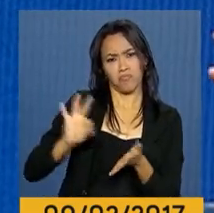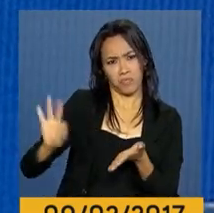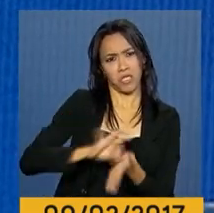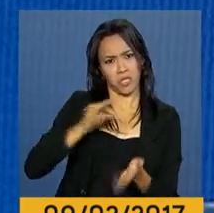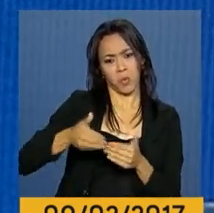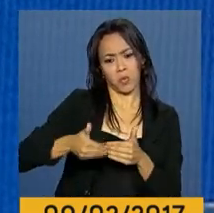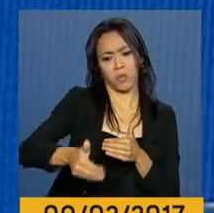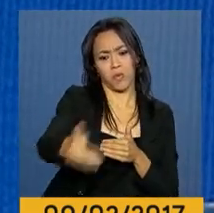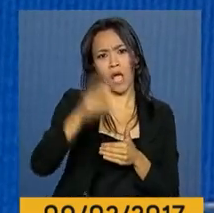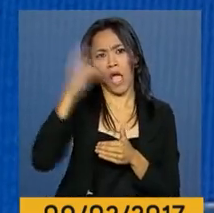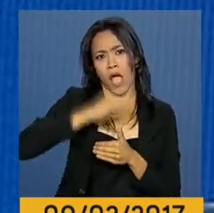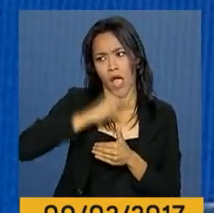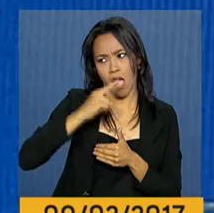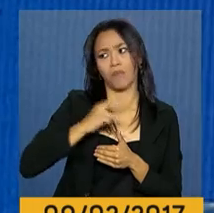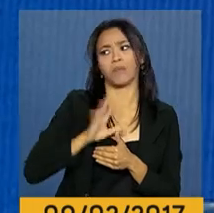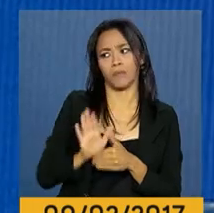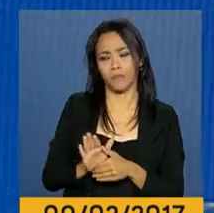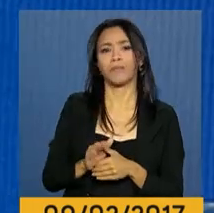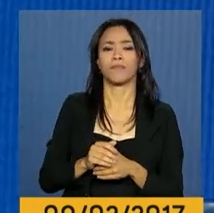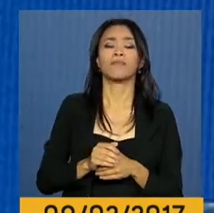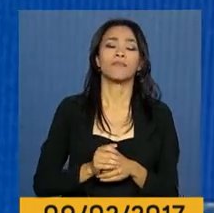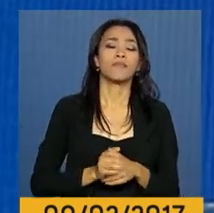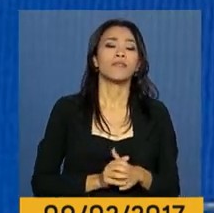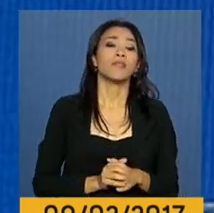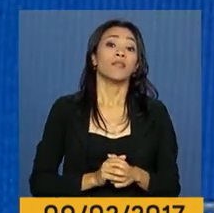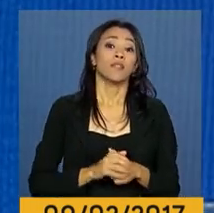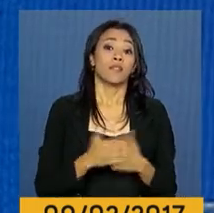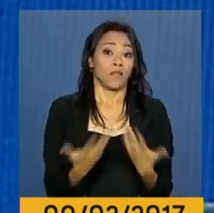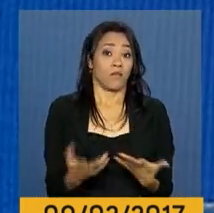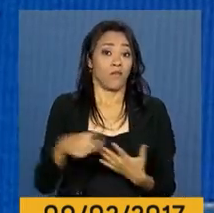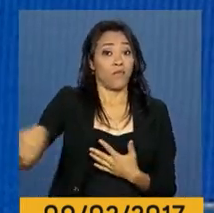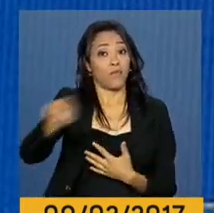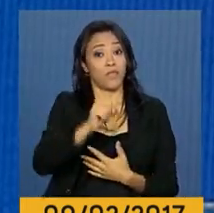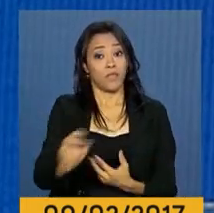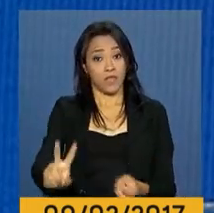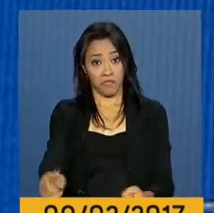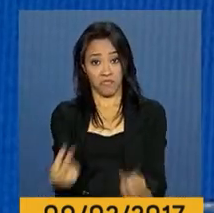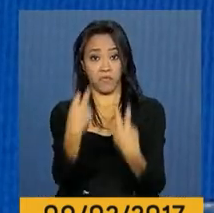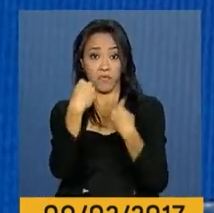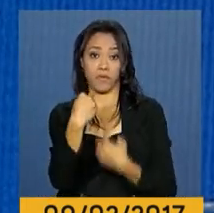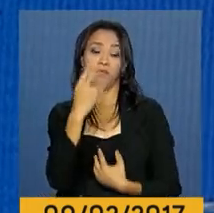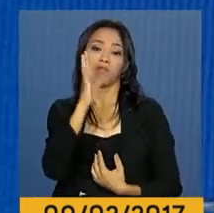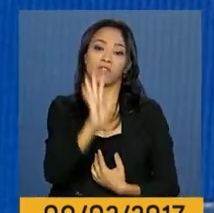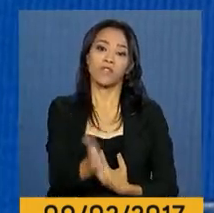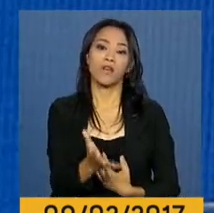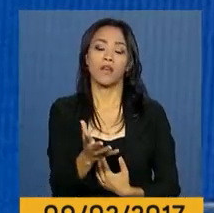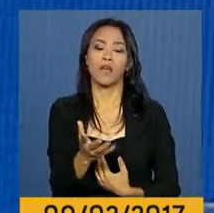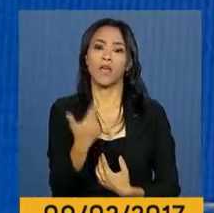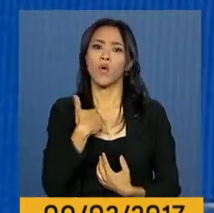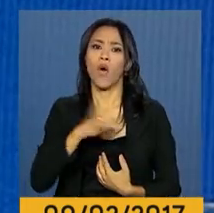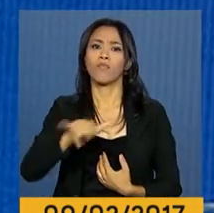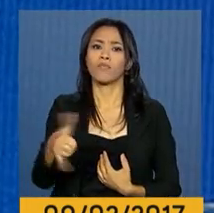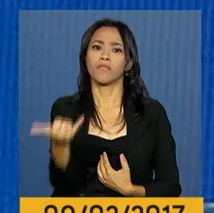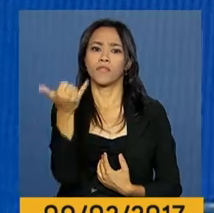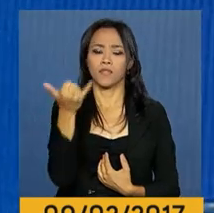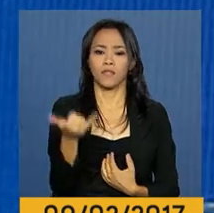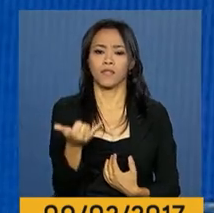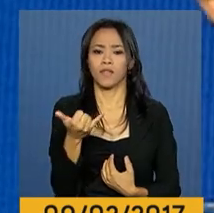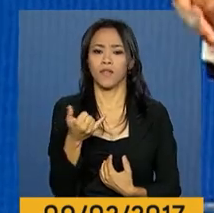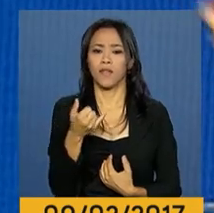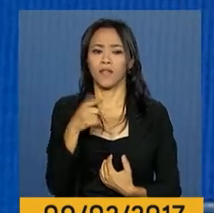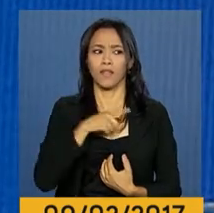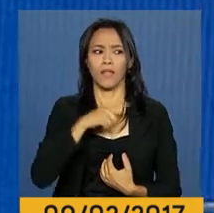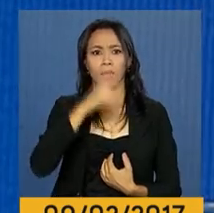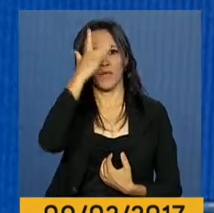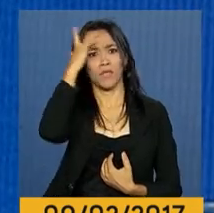dias muito rapidamente de igual maneira vocês vejam Ah nós vamos eu tô aproveitando viu Gilberto Como tem gente